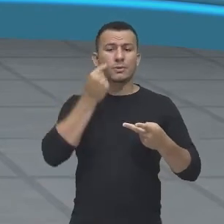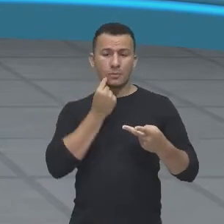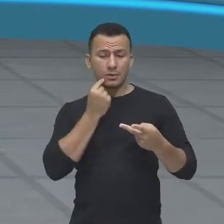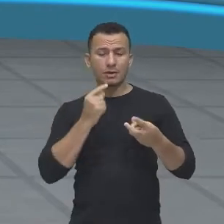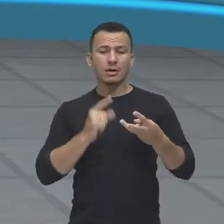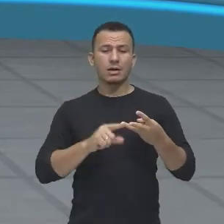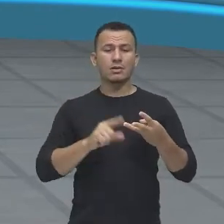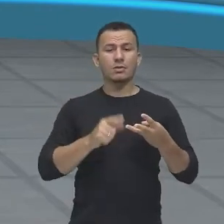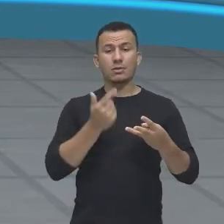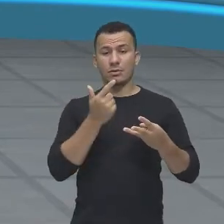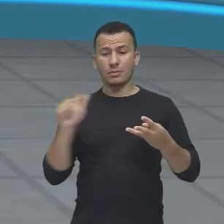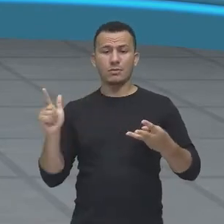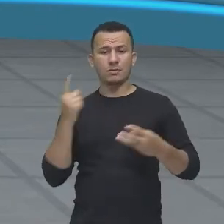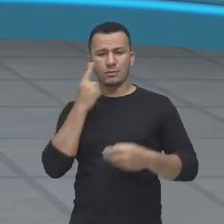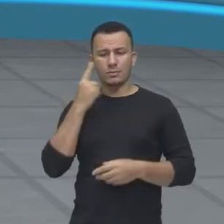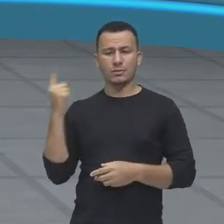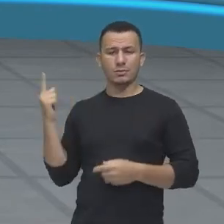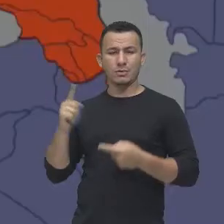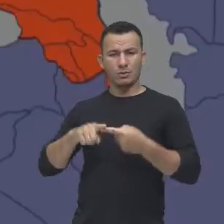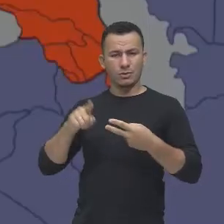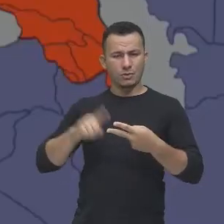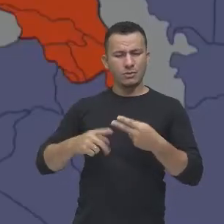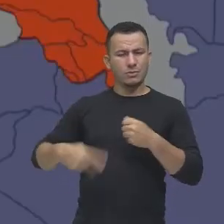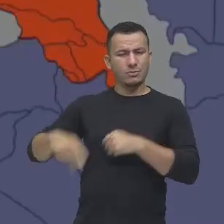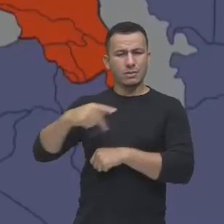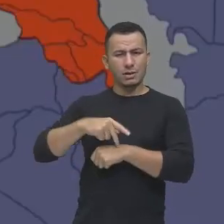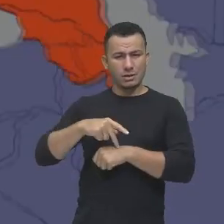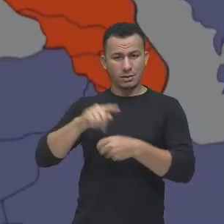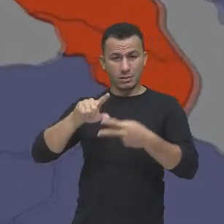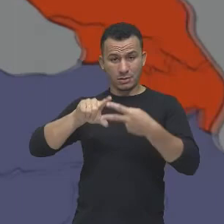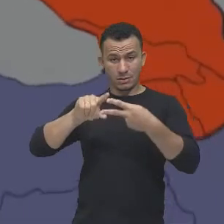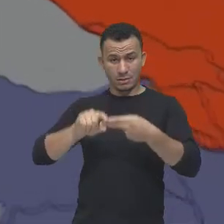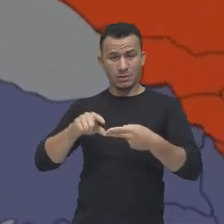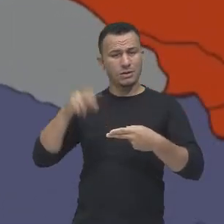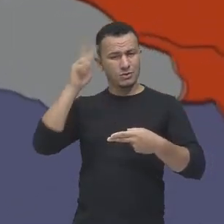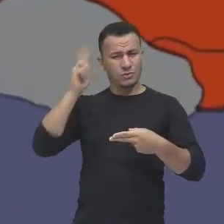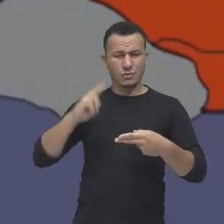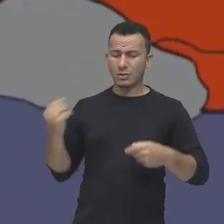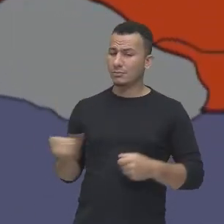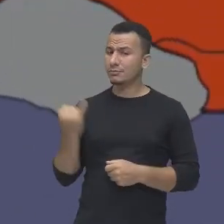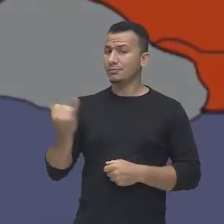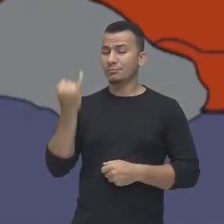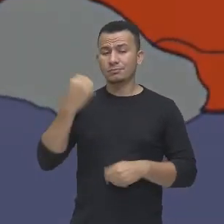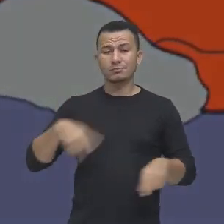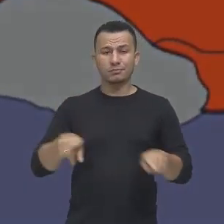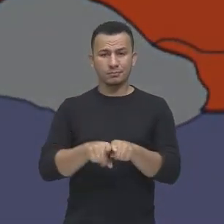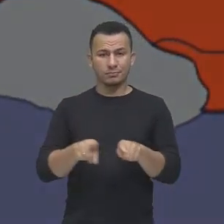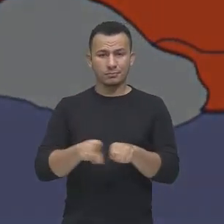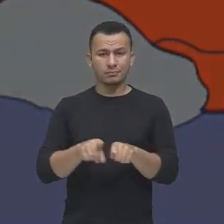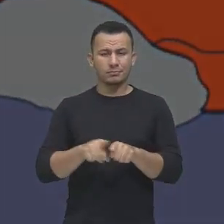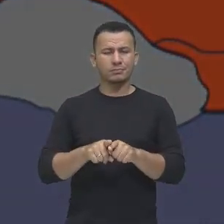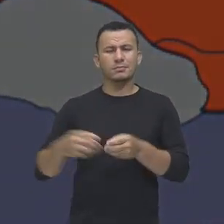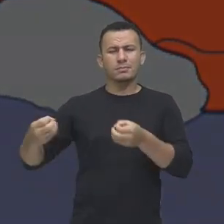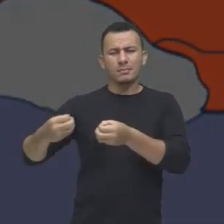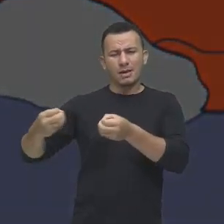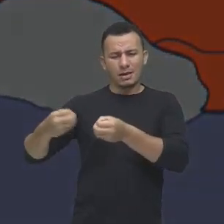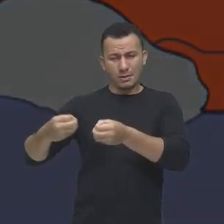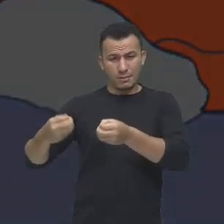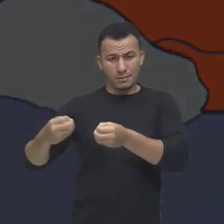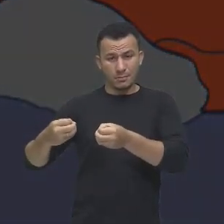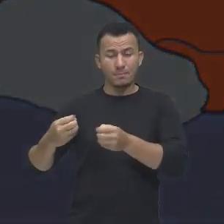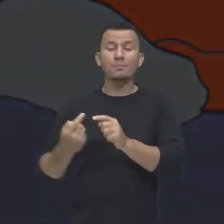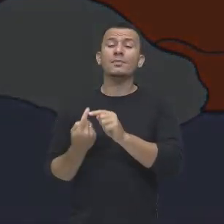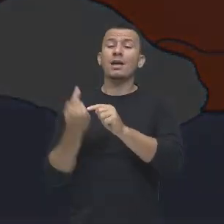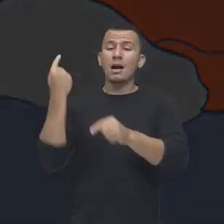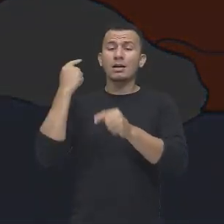dois países, que tem uma história muito interessante aí. Nesse próximo vídeo a gente vai ver sobre esses dois países aí vizinhos, que um dia foram